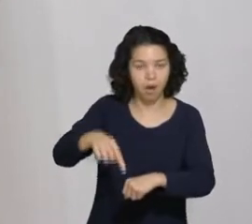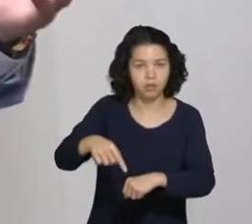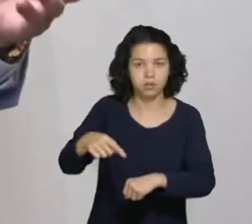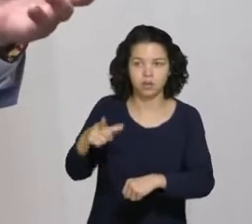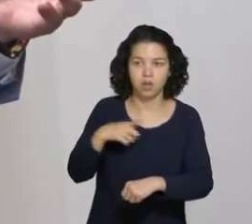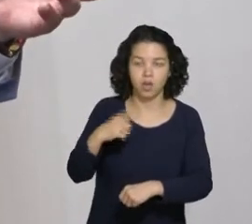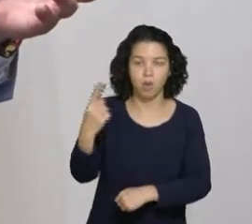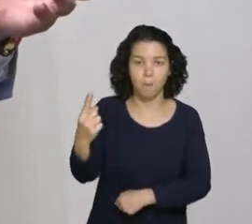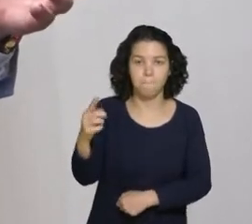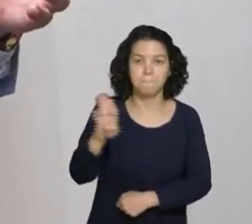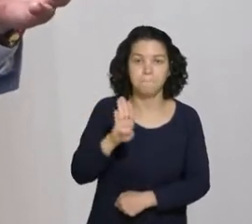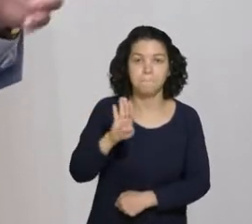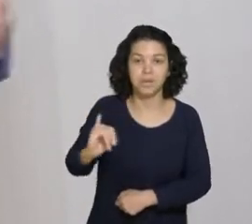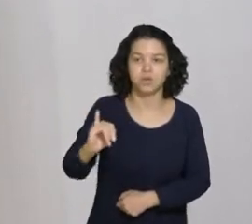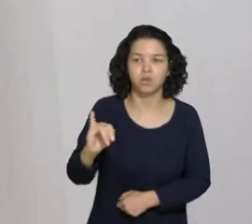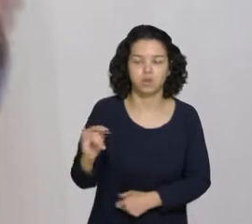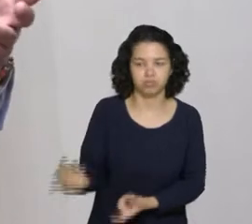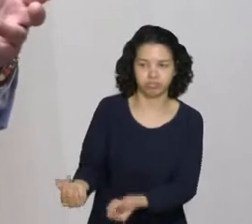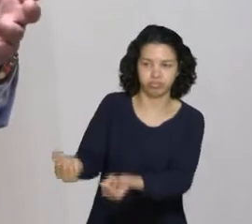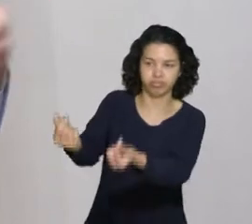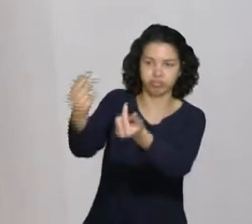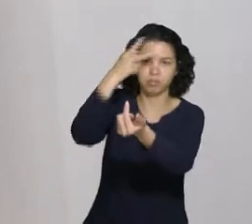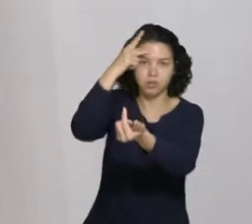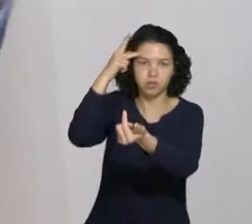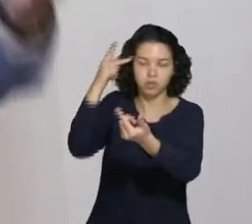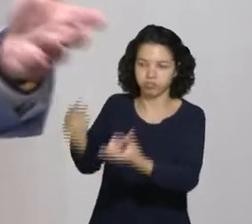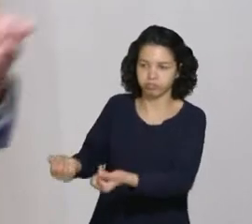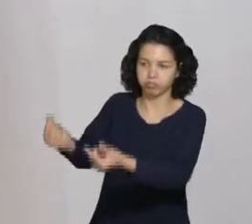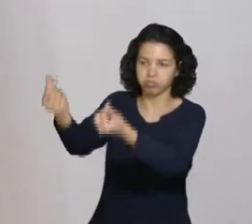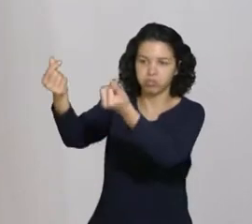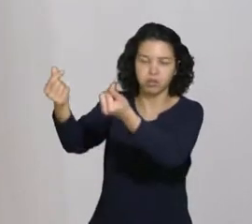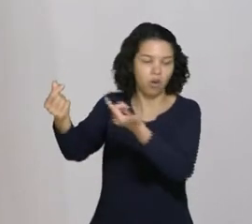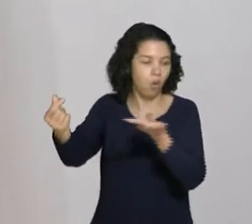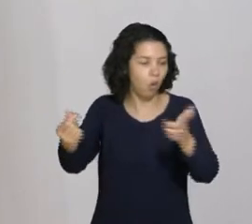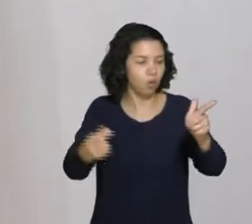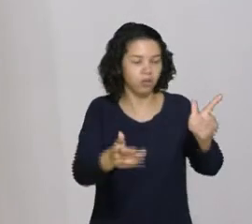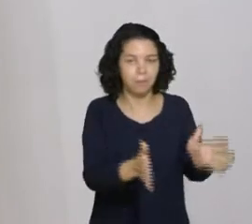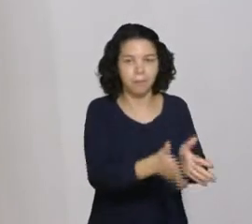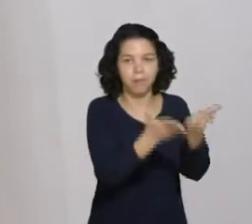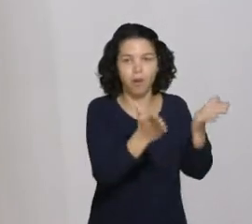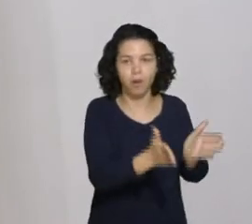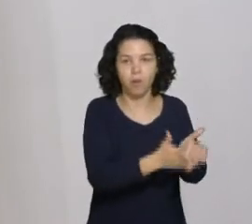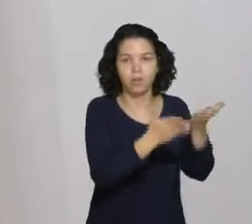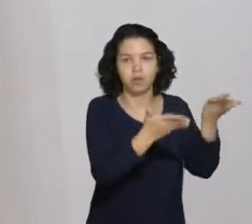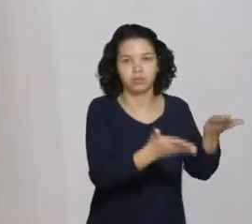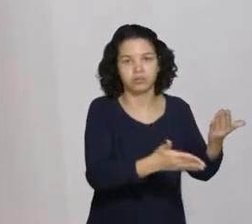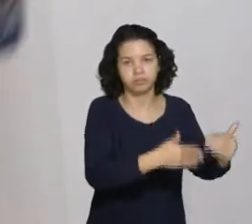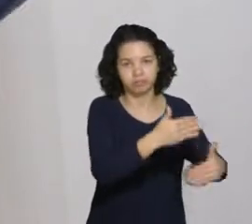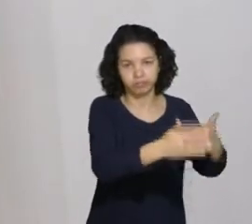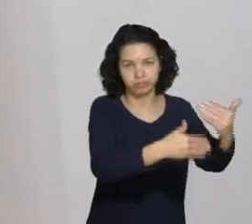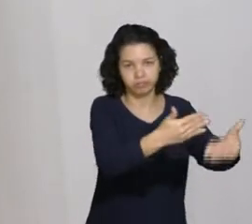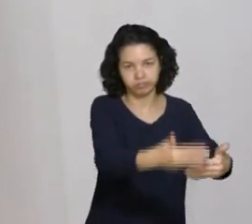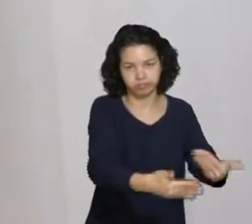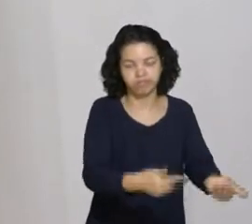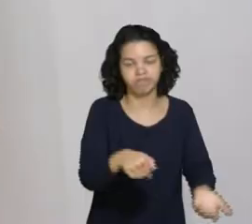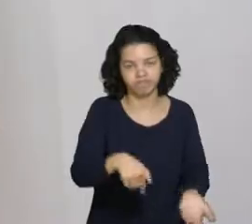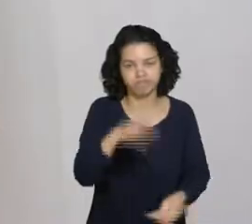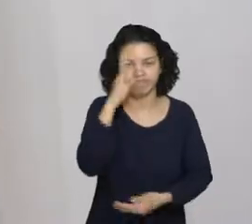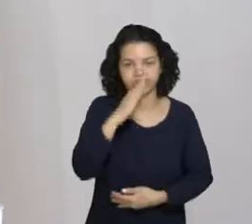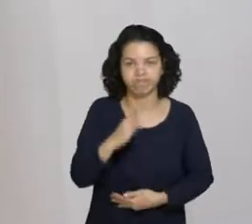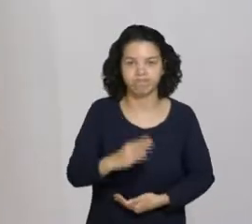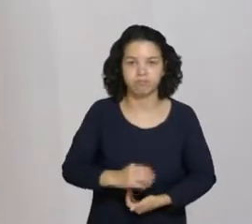Em contrapartida a mais de milhões de pessoas que caem na pobreza todos os meses no nosso país obrigado